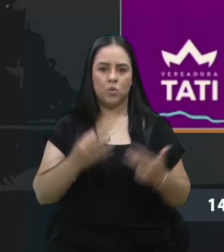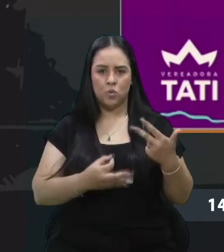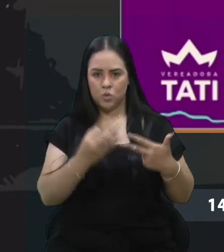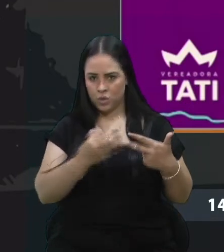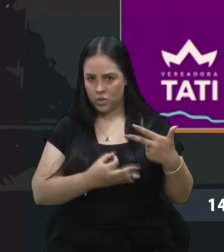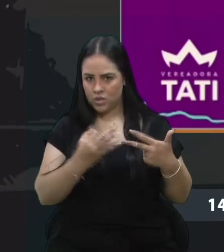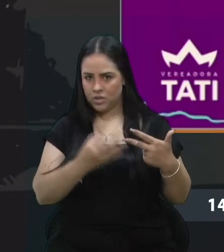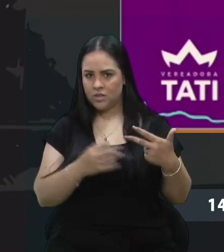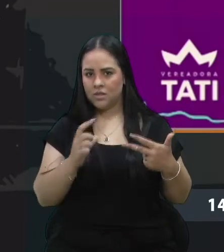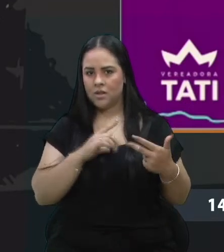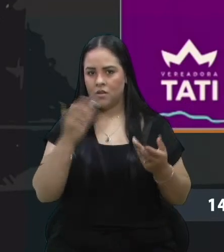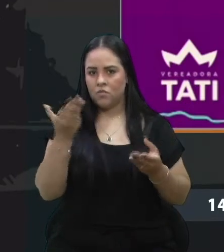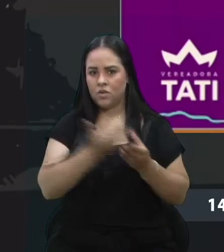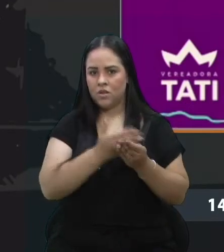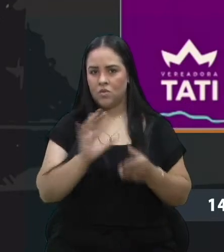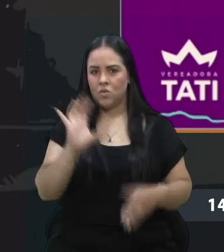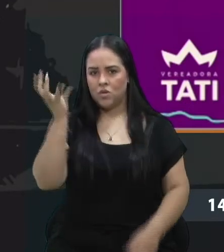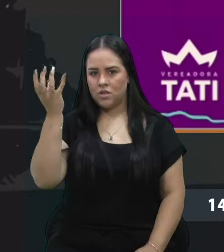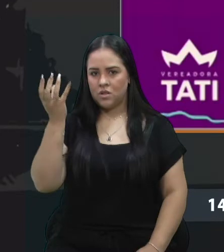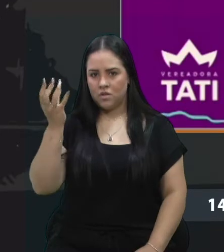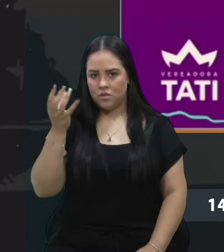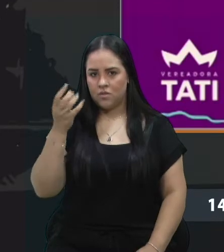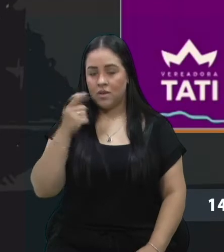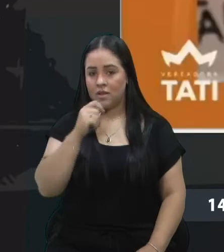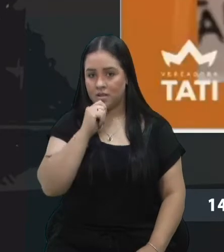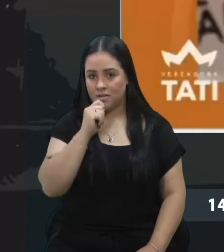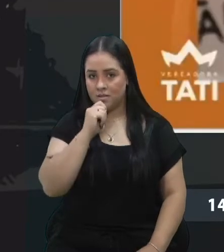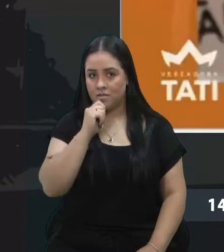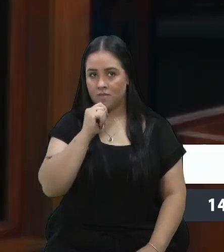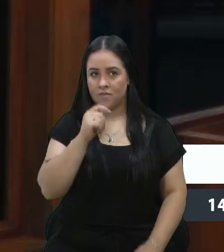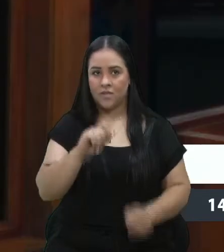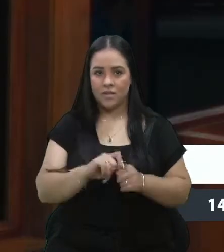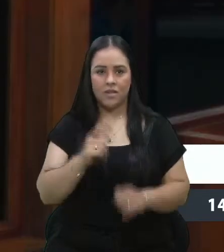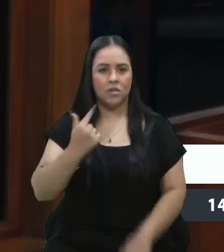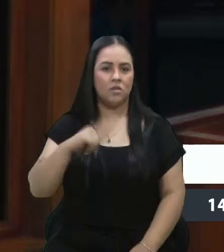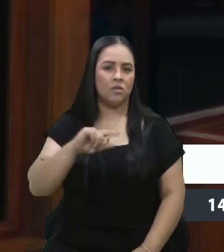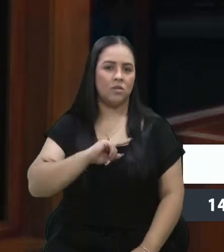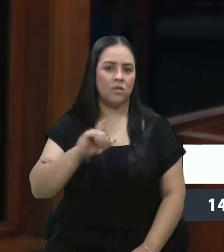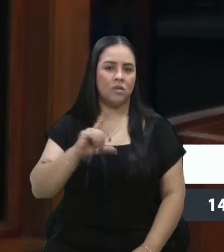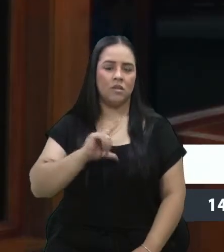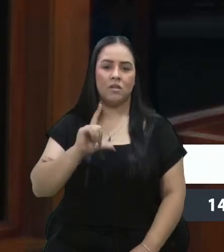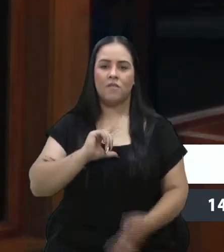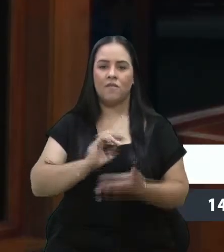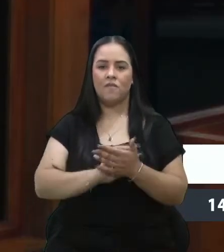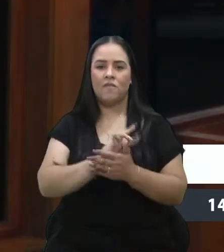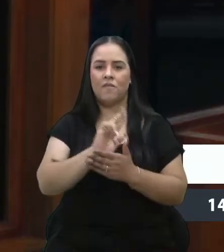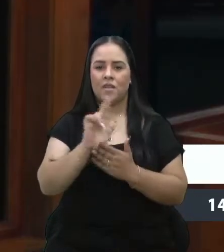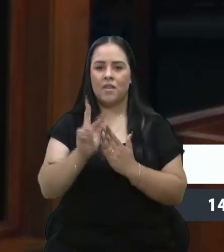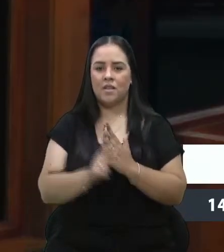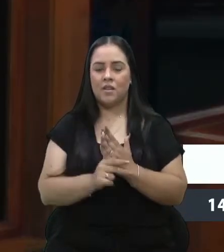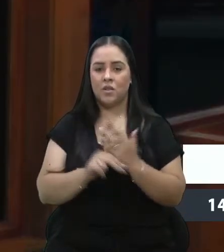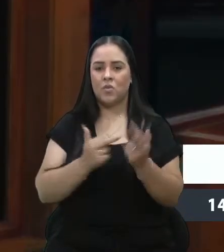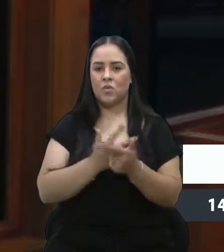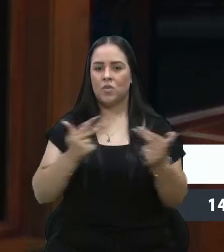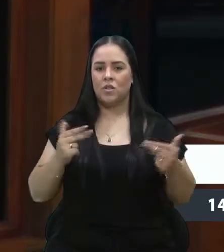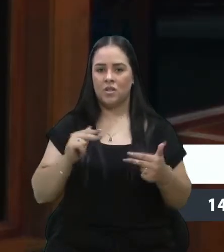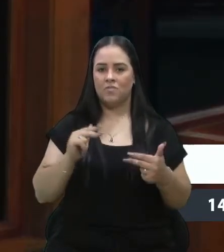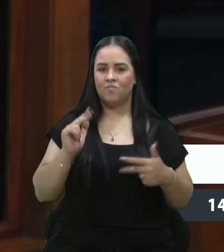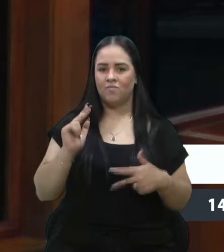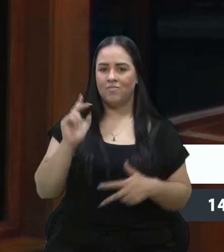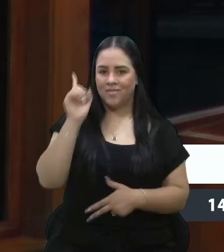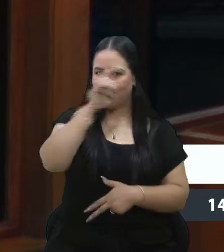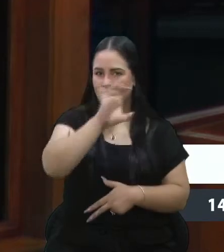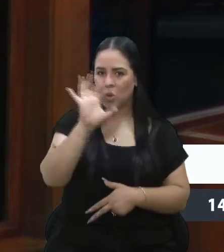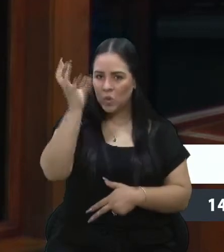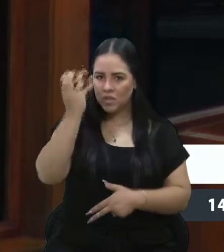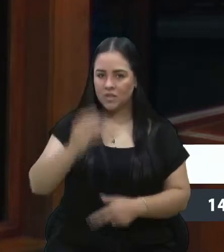sendo processadas, e que faz com que a gente tenha uma série de situações complexas. A